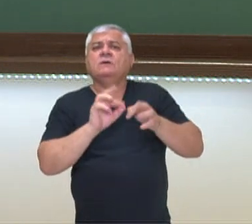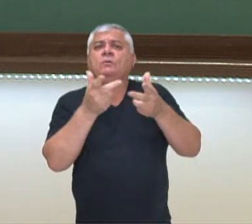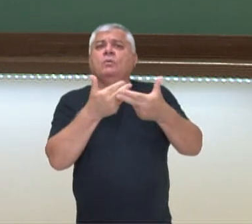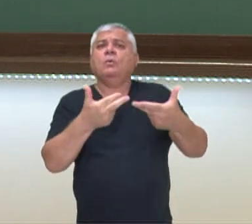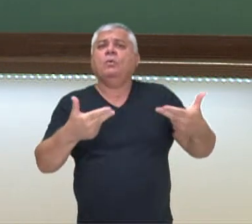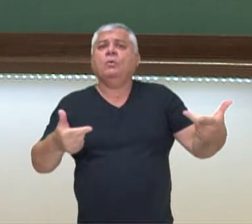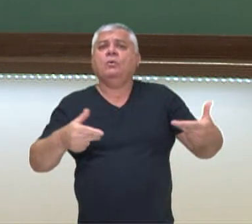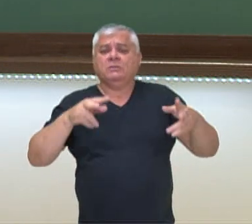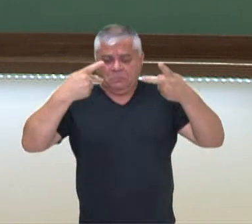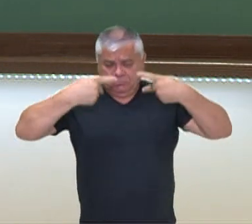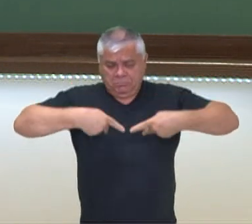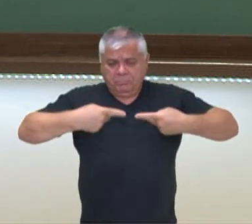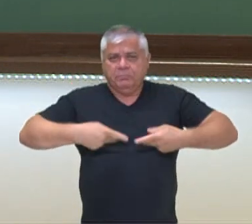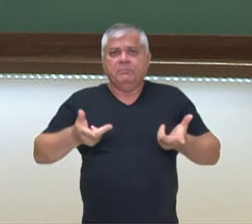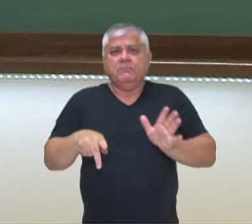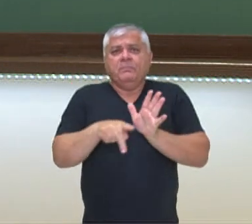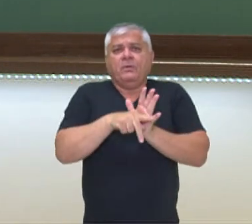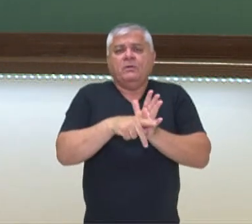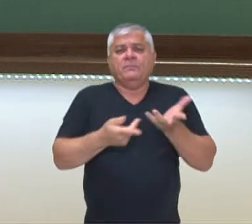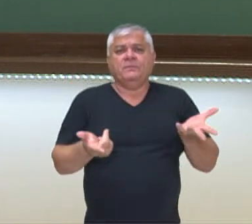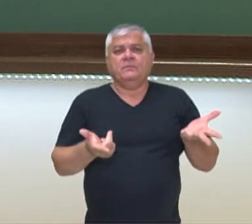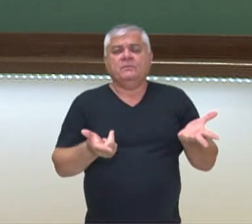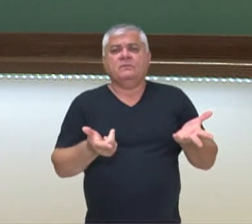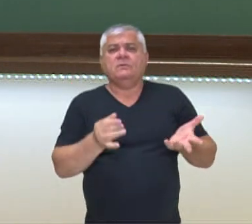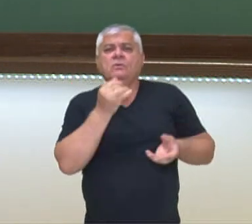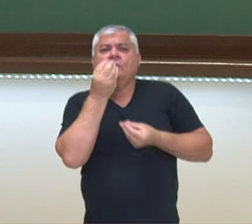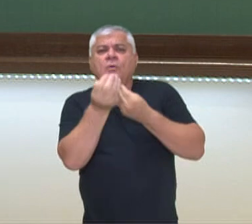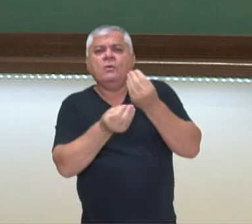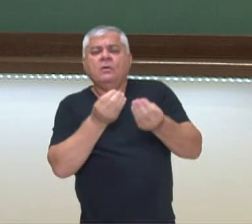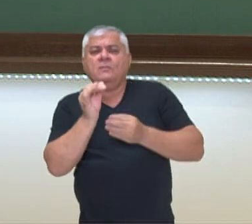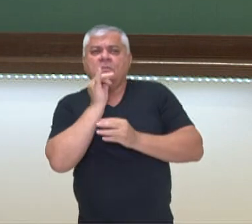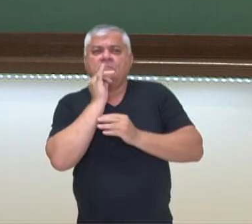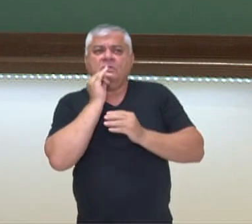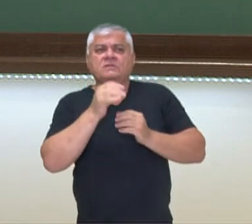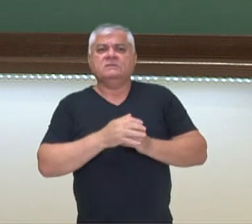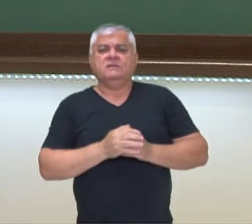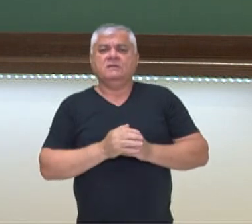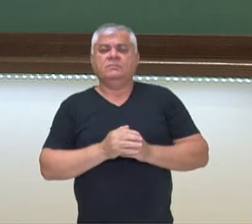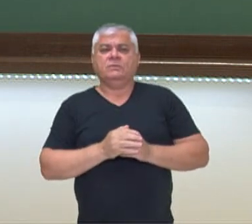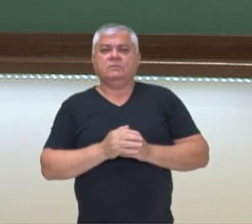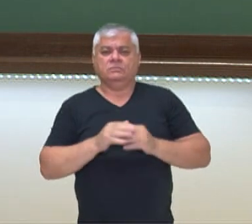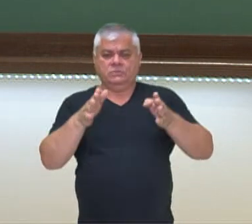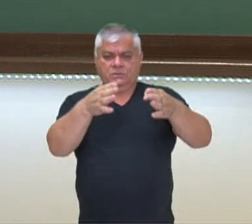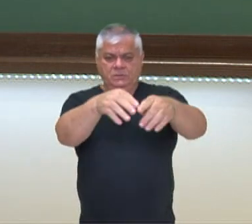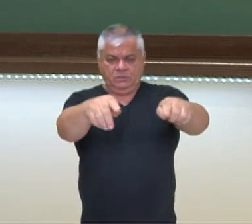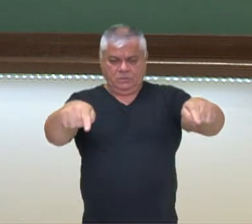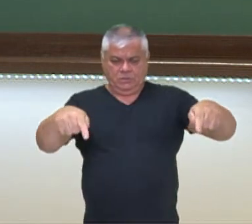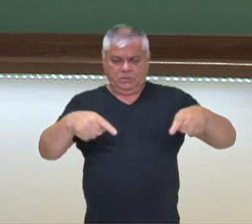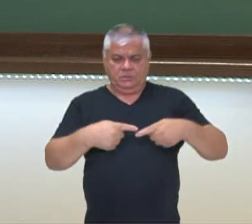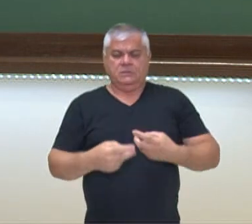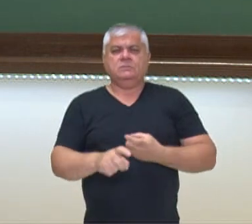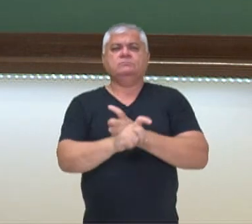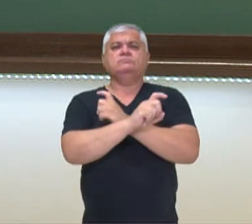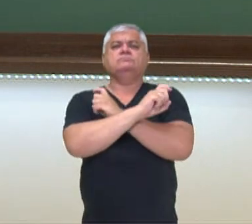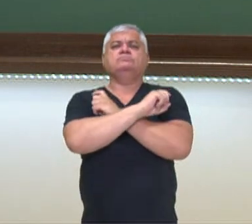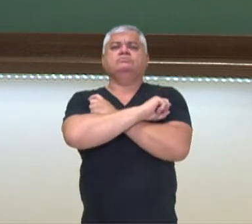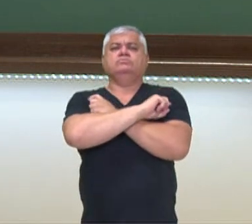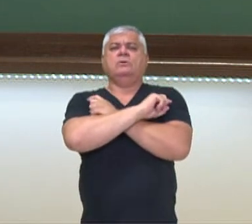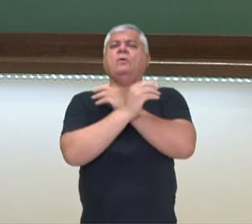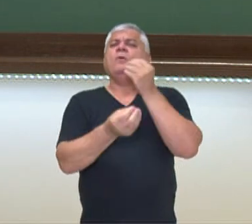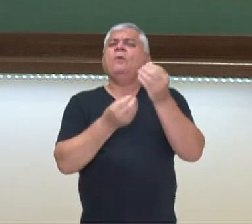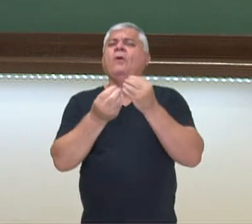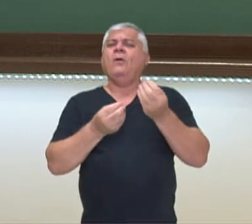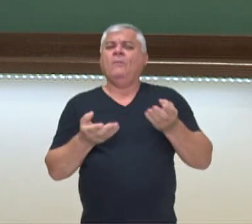objetos pessoais dessas pessoas? Como era a constituição de um sarcófago? Qual que era a importância para a